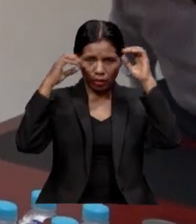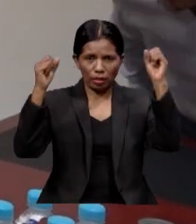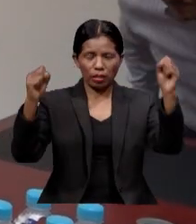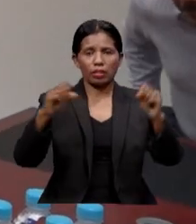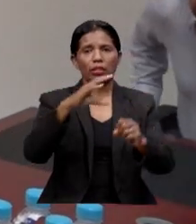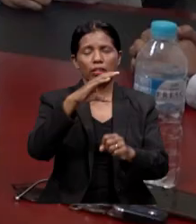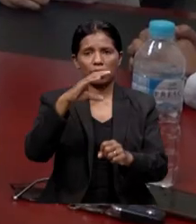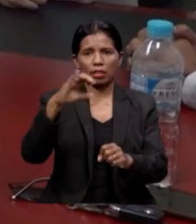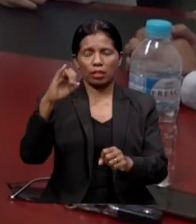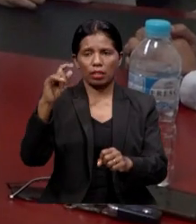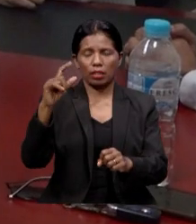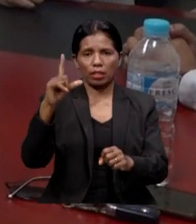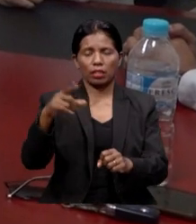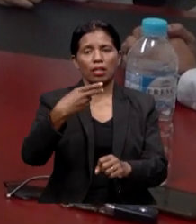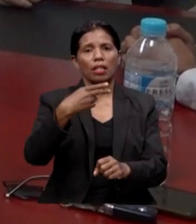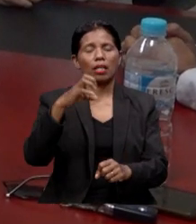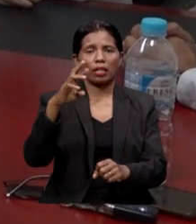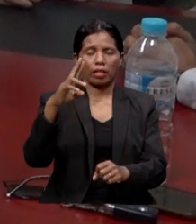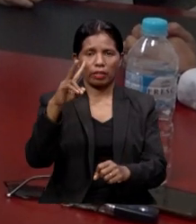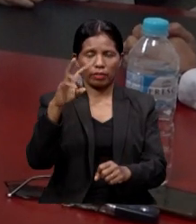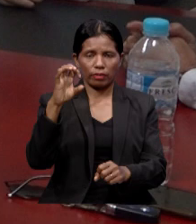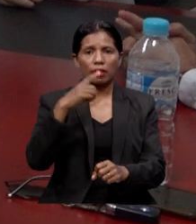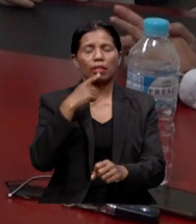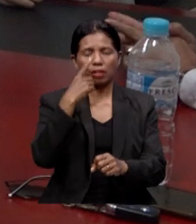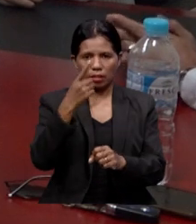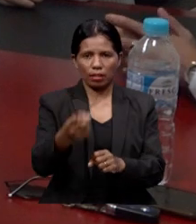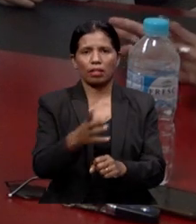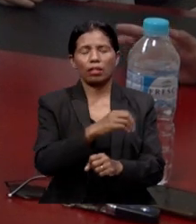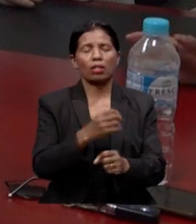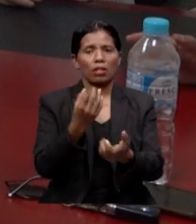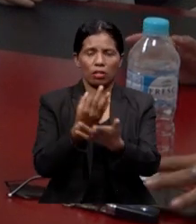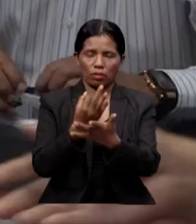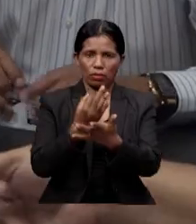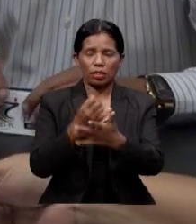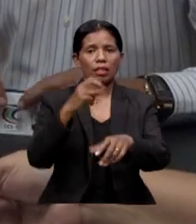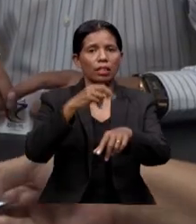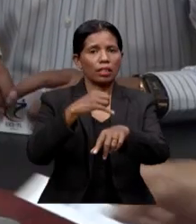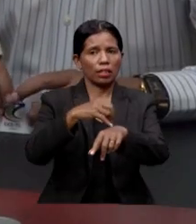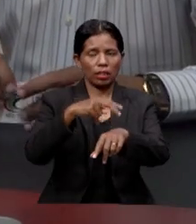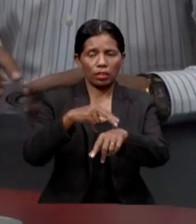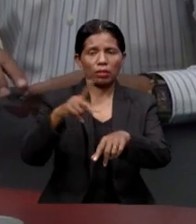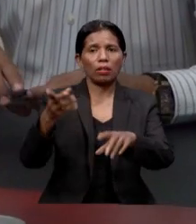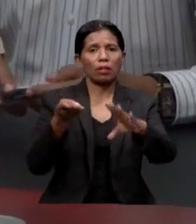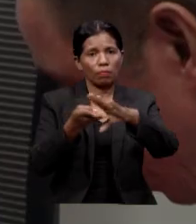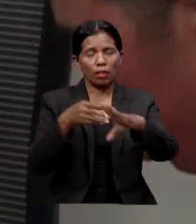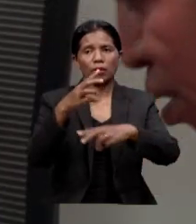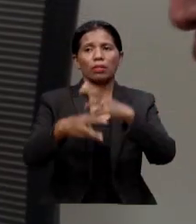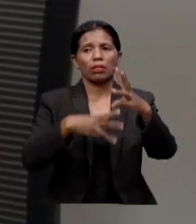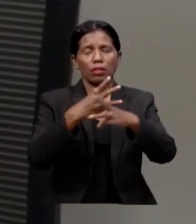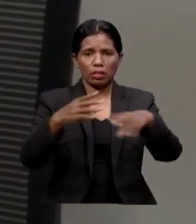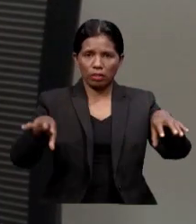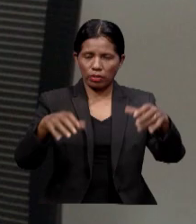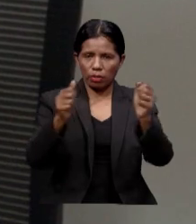cooperação CCI-TL, Herguilina Fernandes Alves Ateten, Fundo Monetário Internacional, Banco Mundial, se rala cooperação